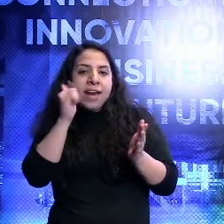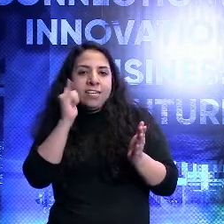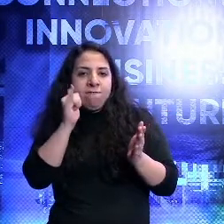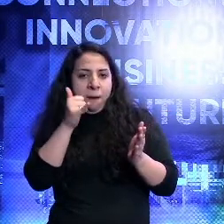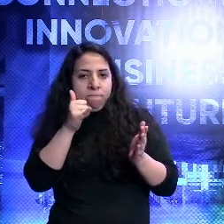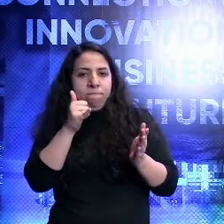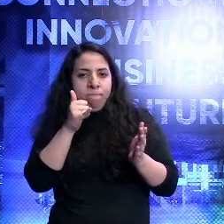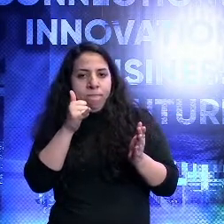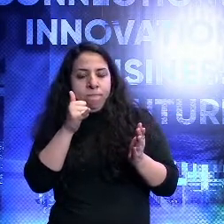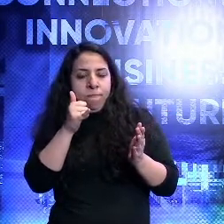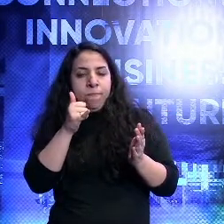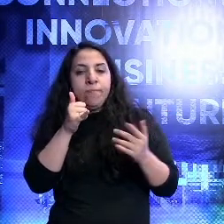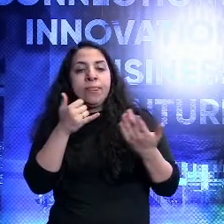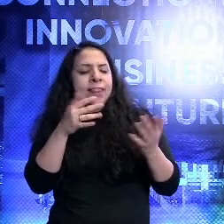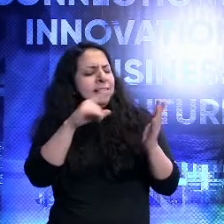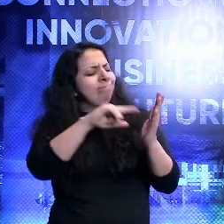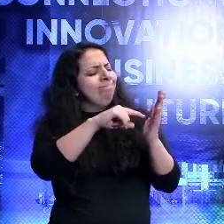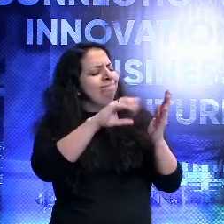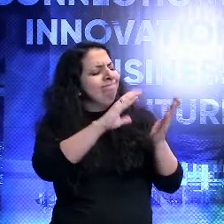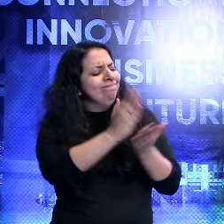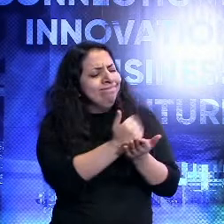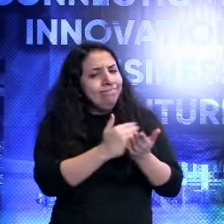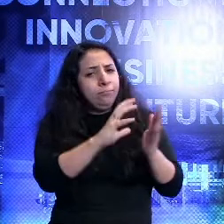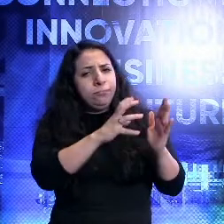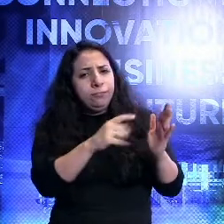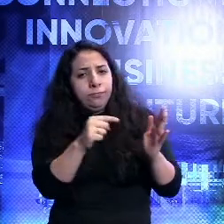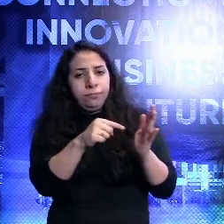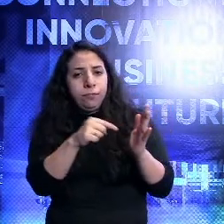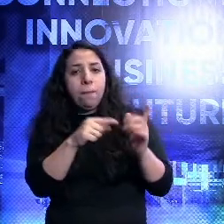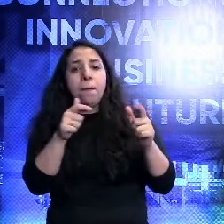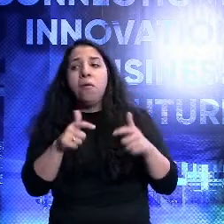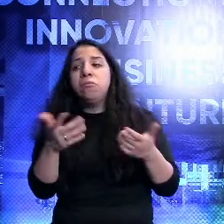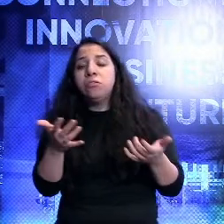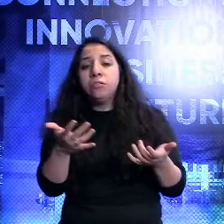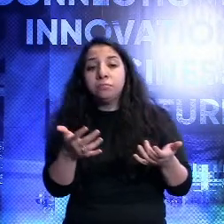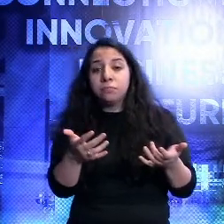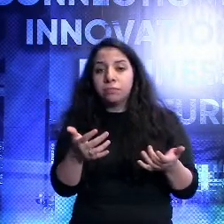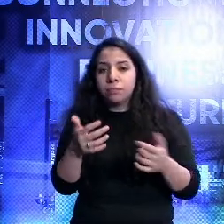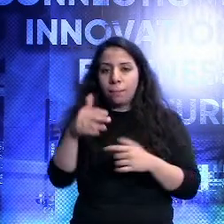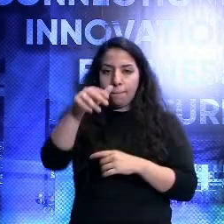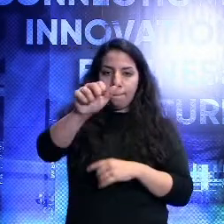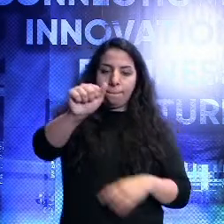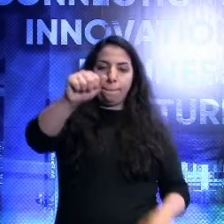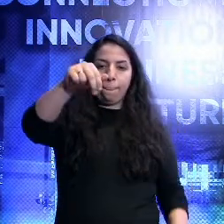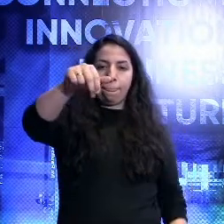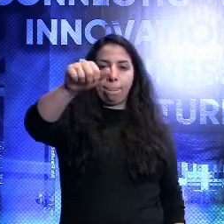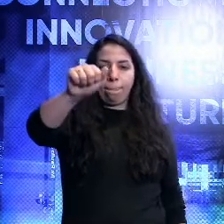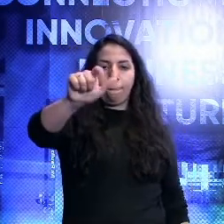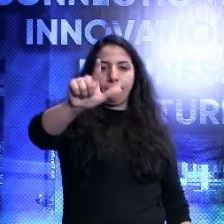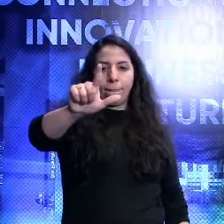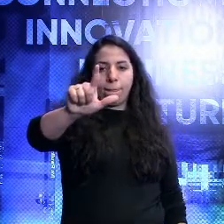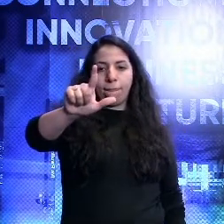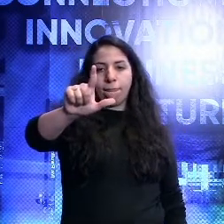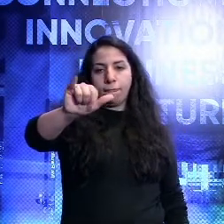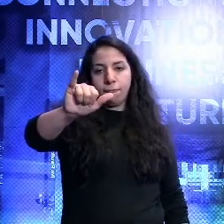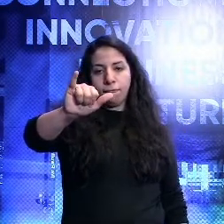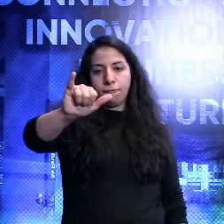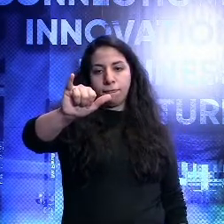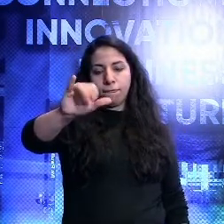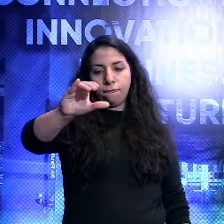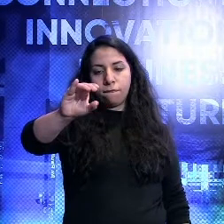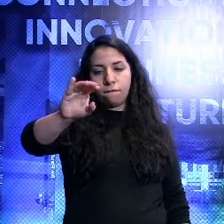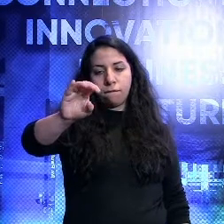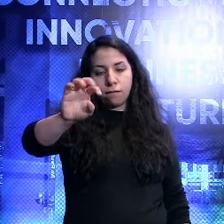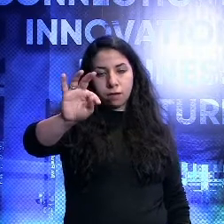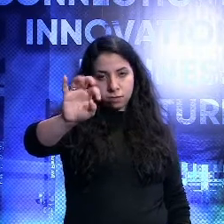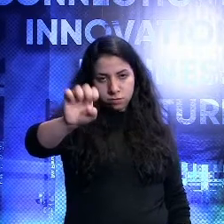dados eles vêm de onde? Vêm da minha base de clientes, vêm dos meus leads, vêm do Analytics, vêm de pesquisa de mercado e vêm da sua experiência também. Porque se você está